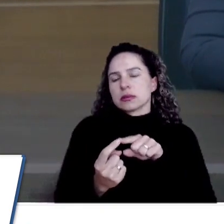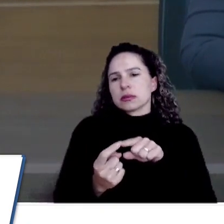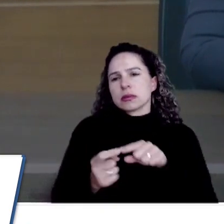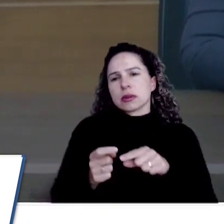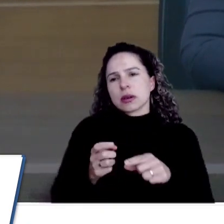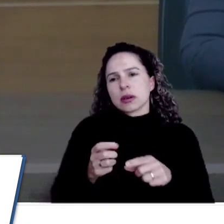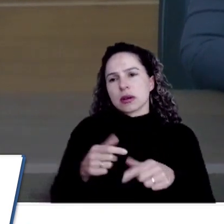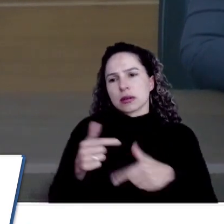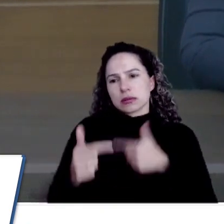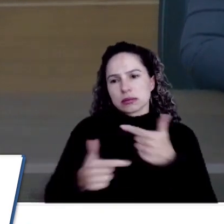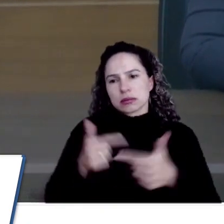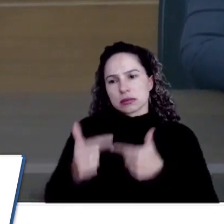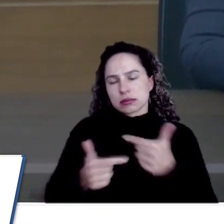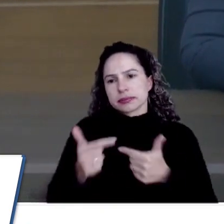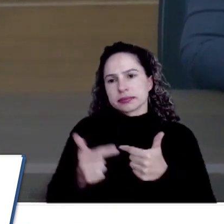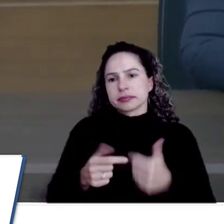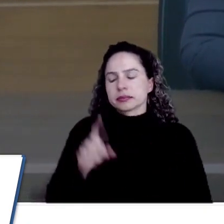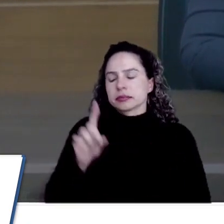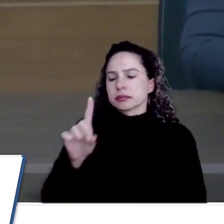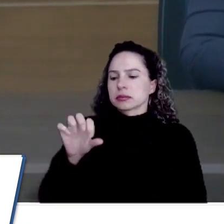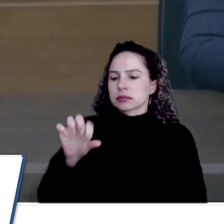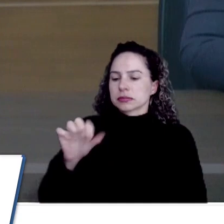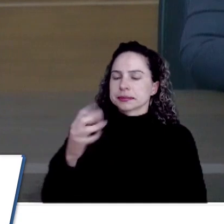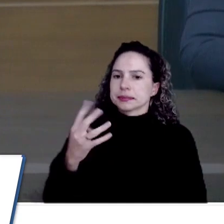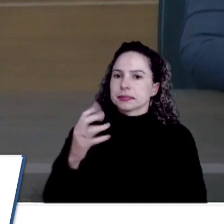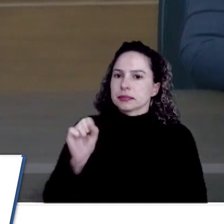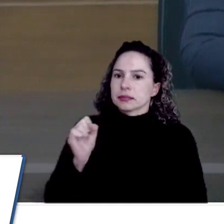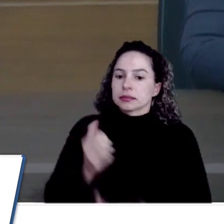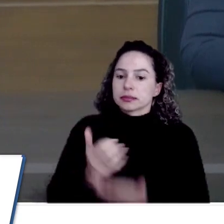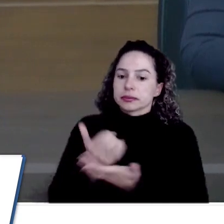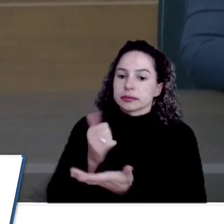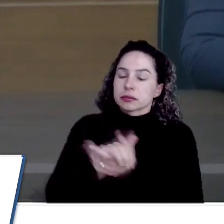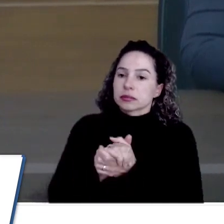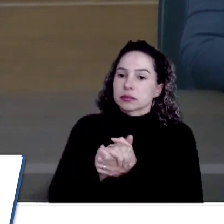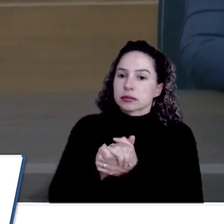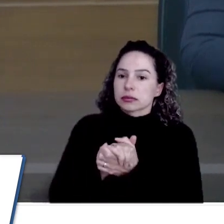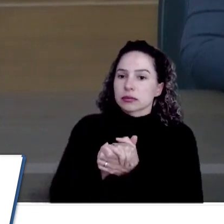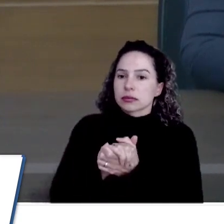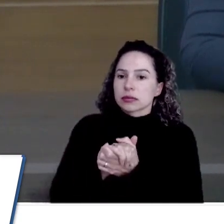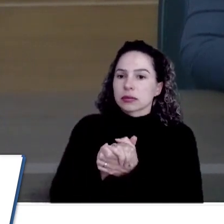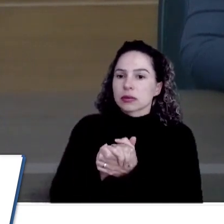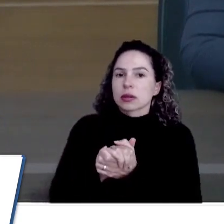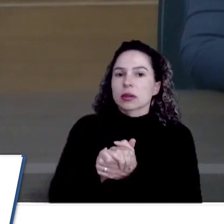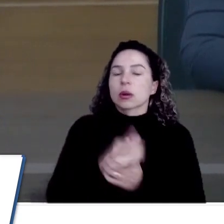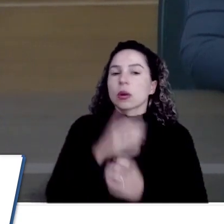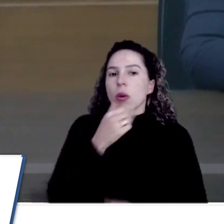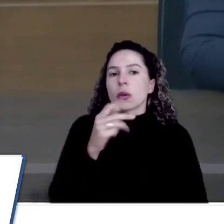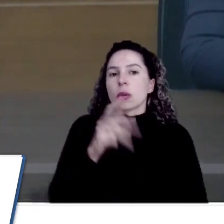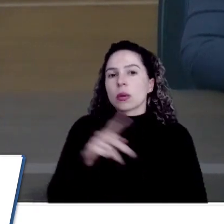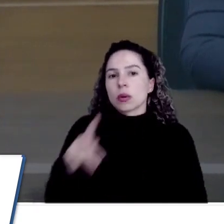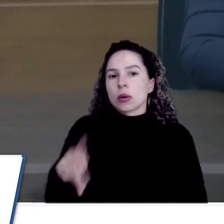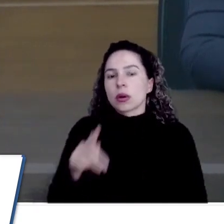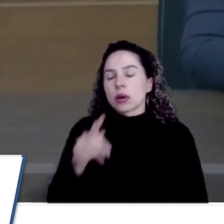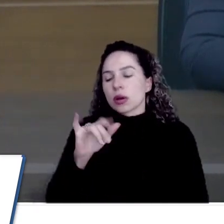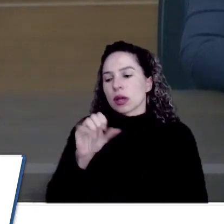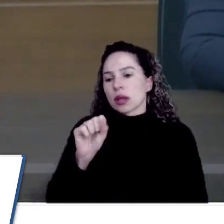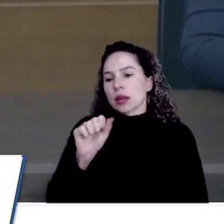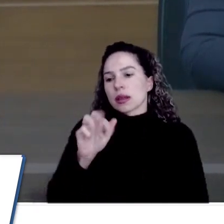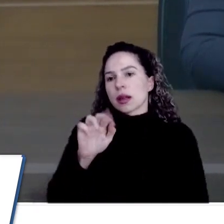Em 1948, casou-se com o também professor Israel Niceus